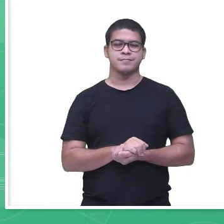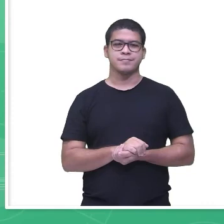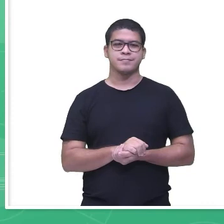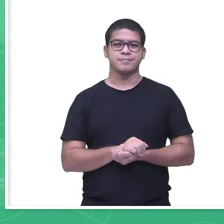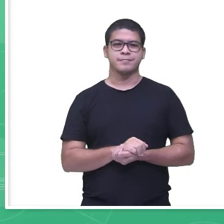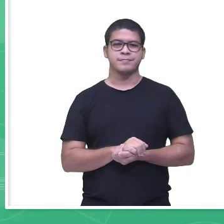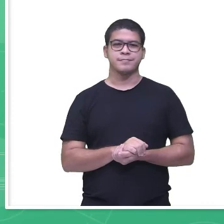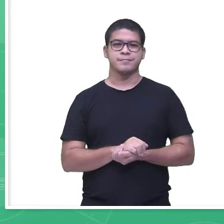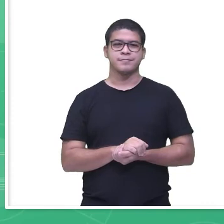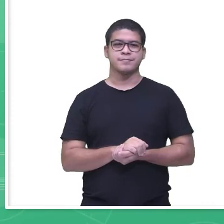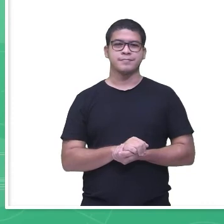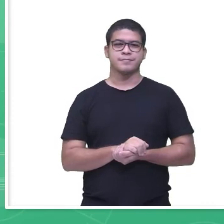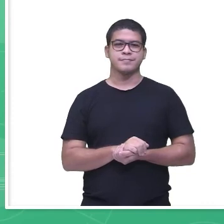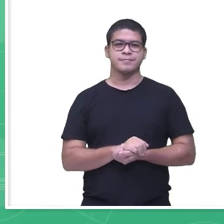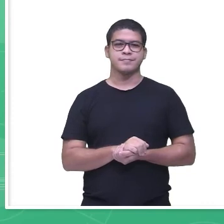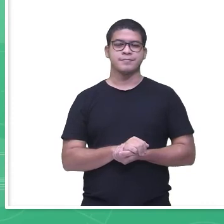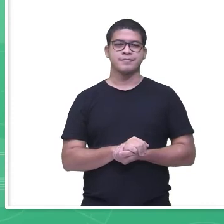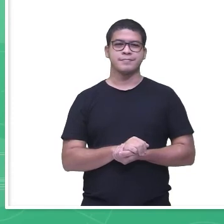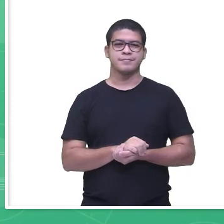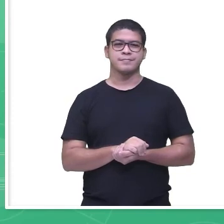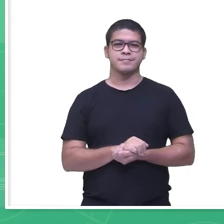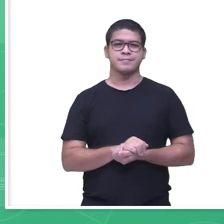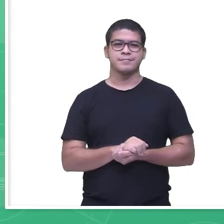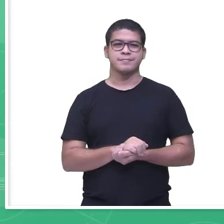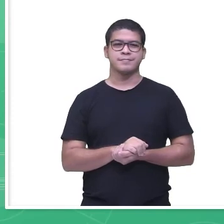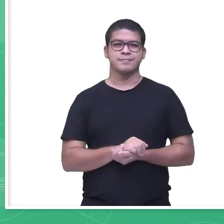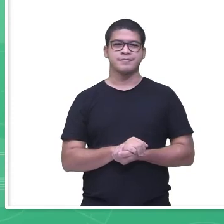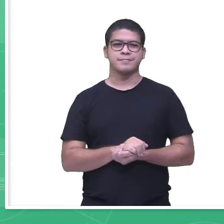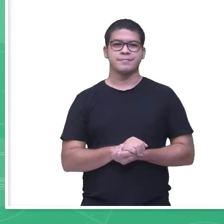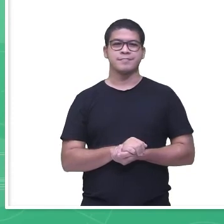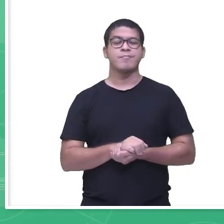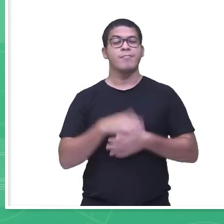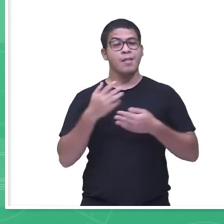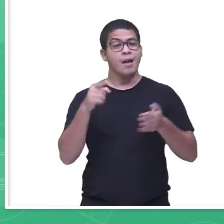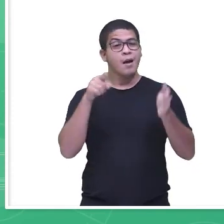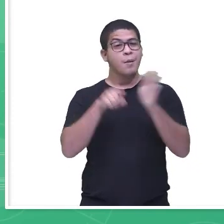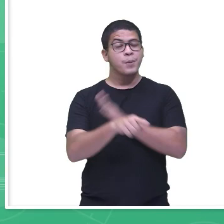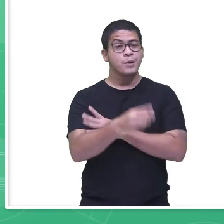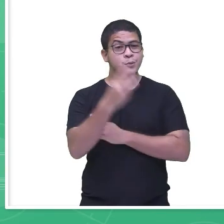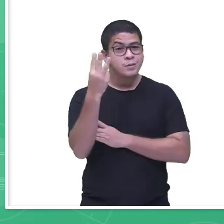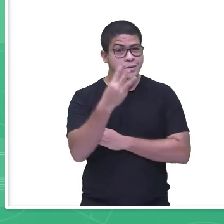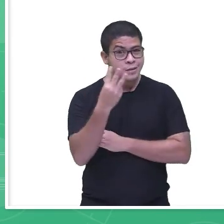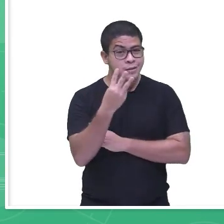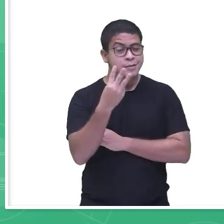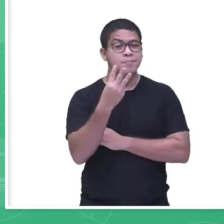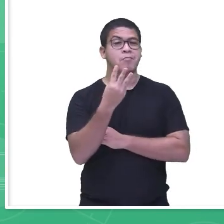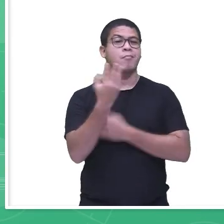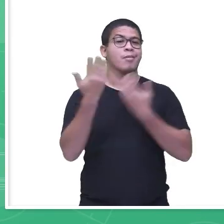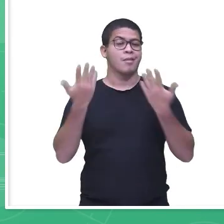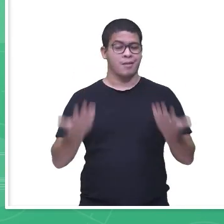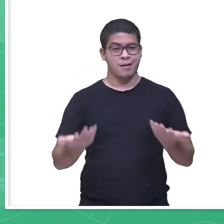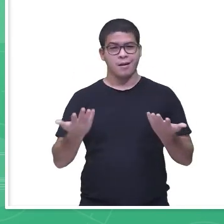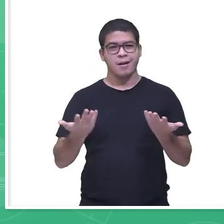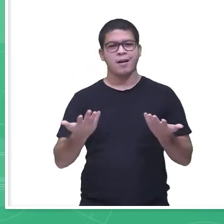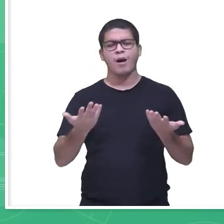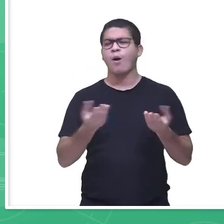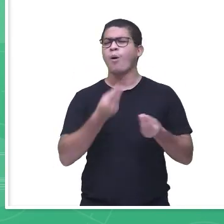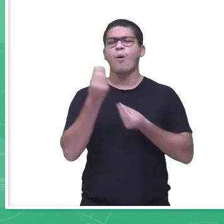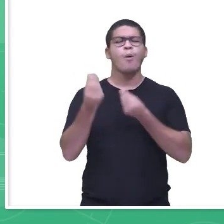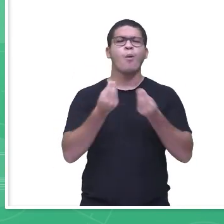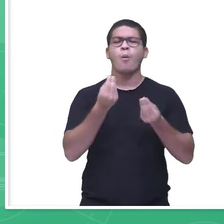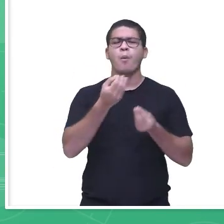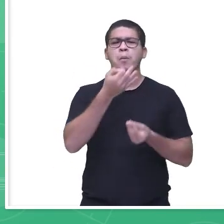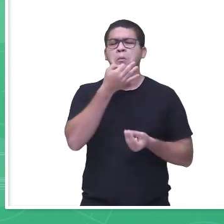que doxas. Perfeito? Vamos lá então. Terceira questão, olha só. Que motivos você